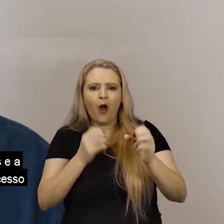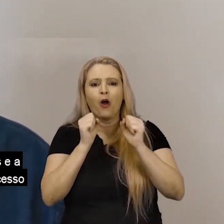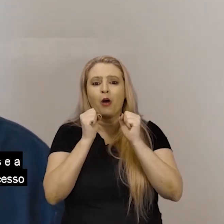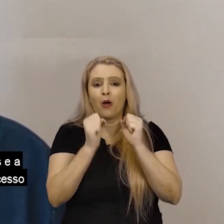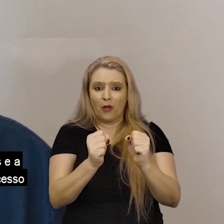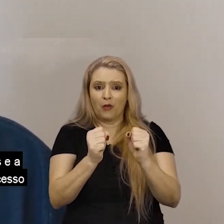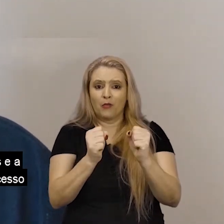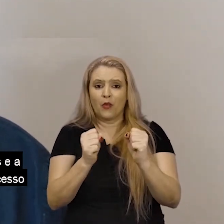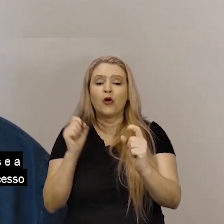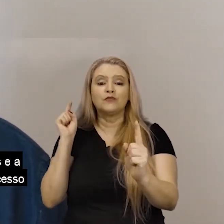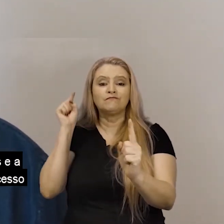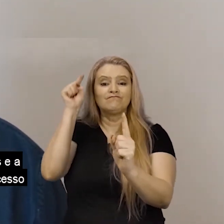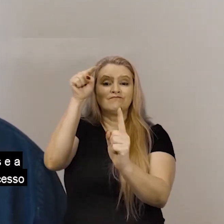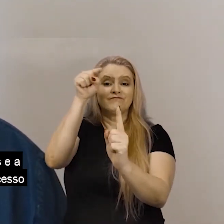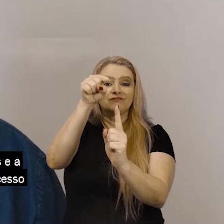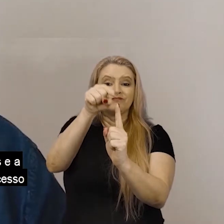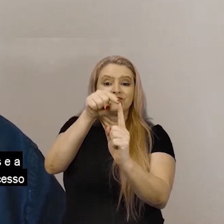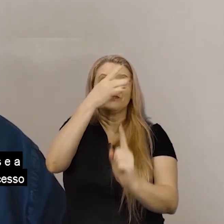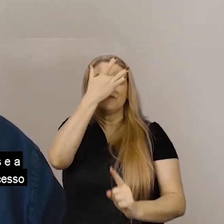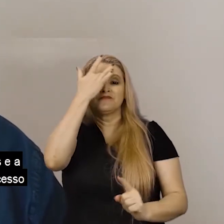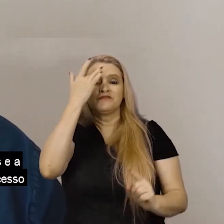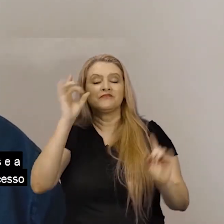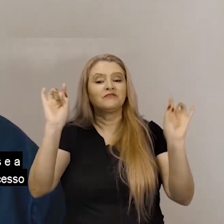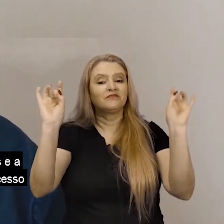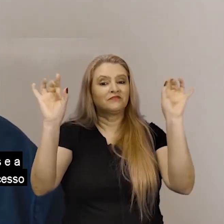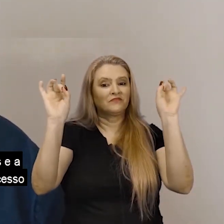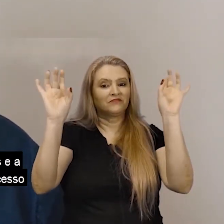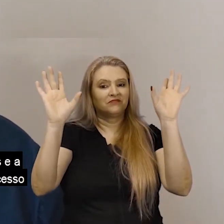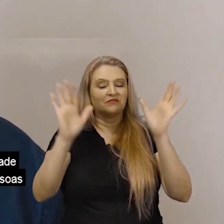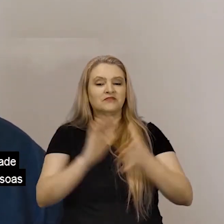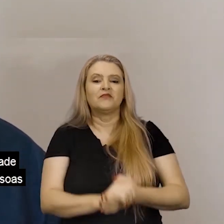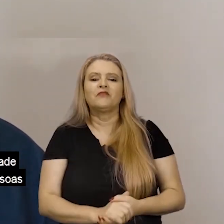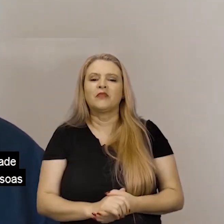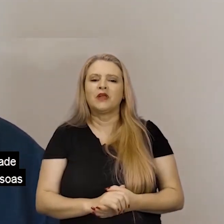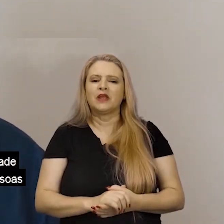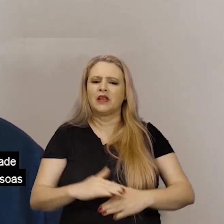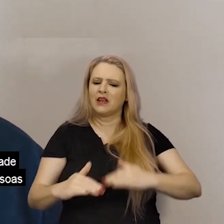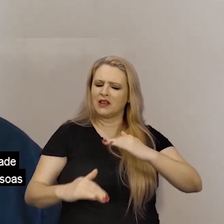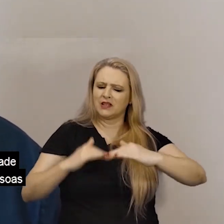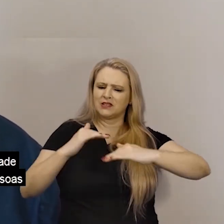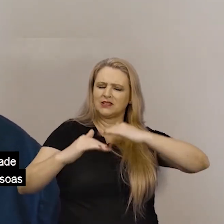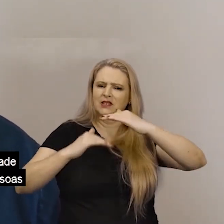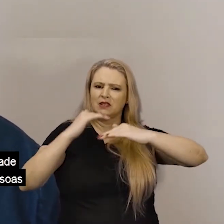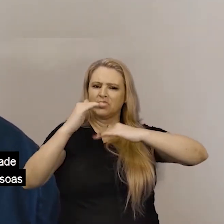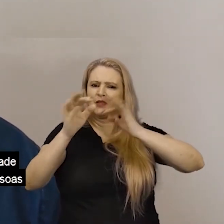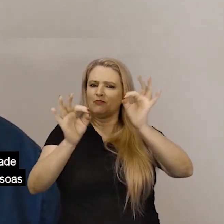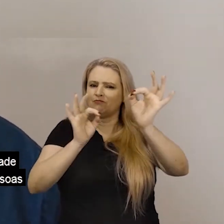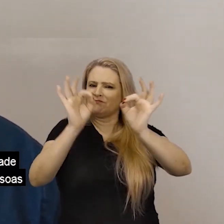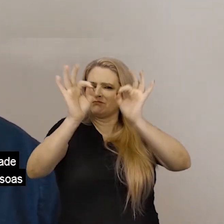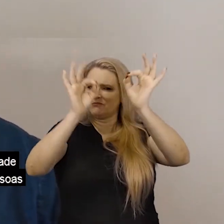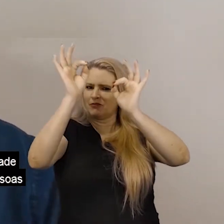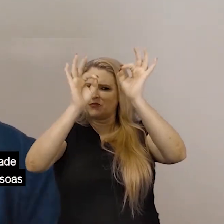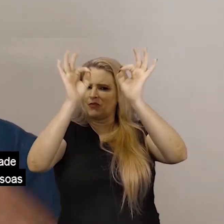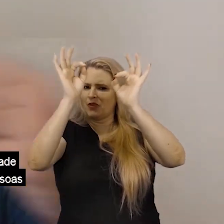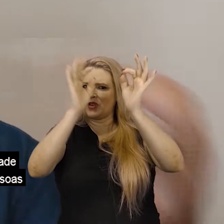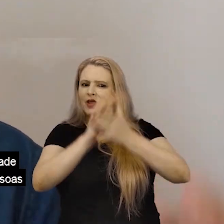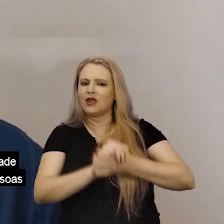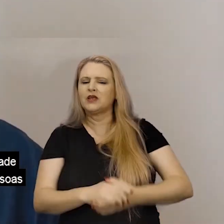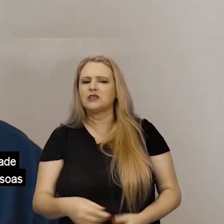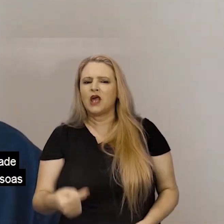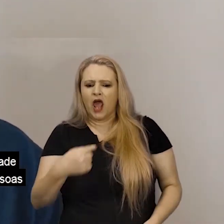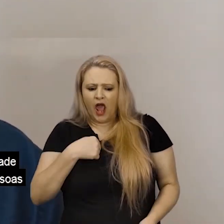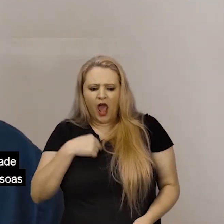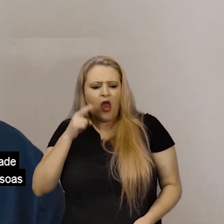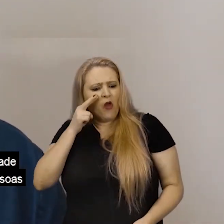educacionais e a cidade como um todo. Então, durante o processo, eu me vi assim, de frente com a